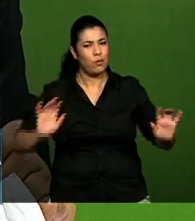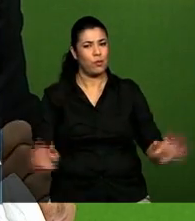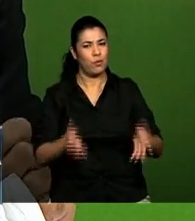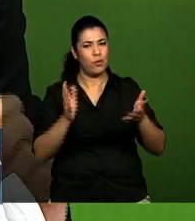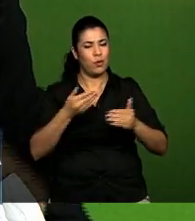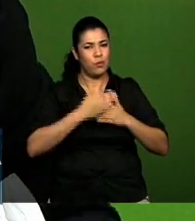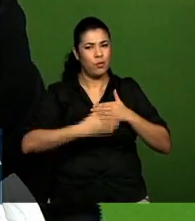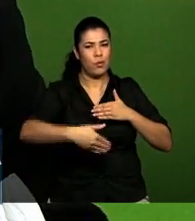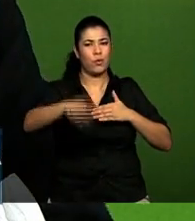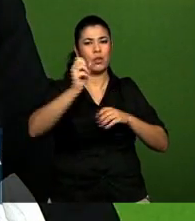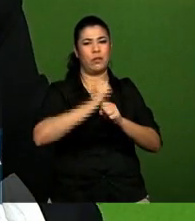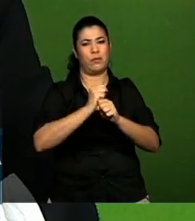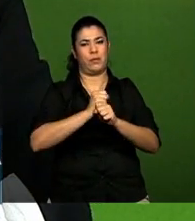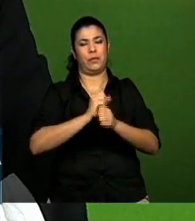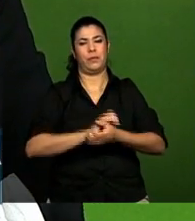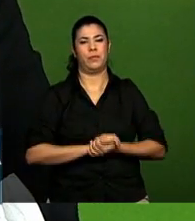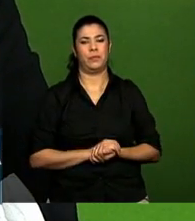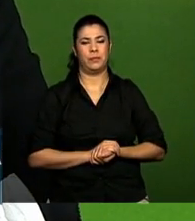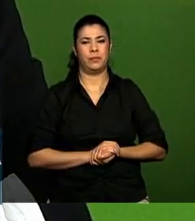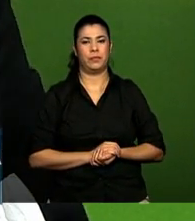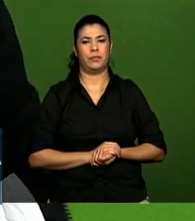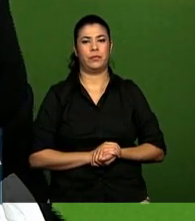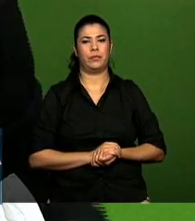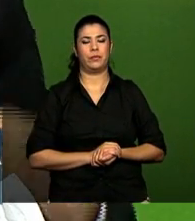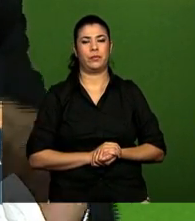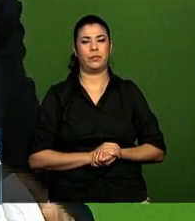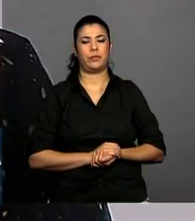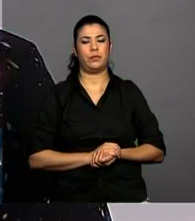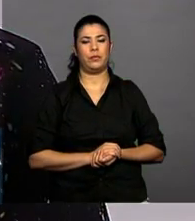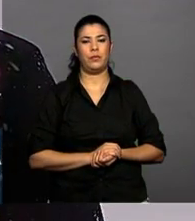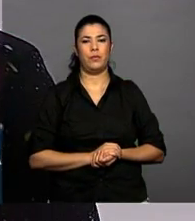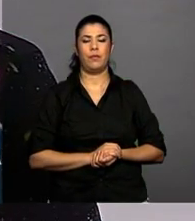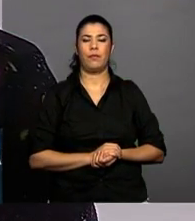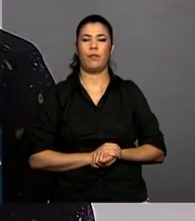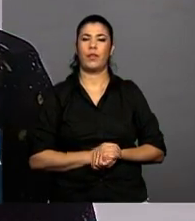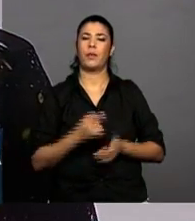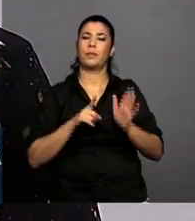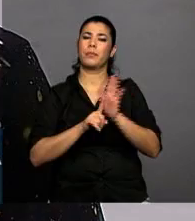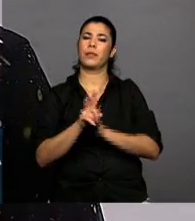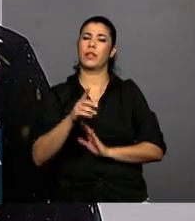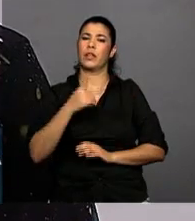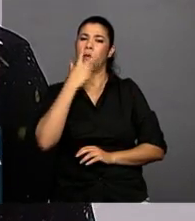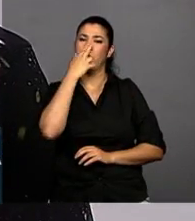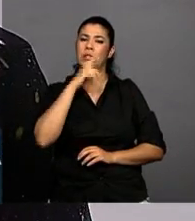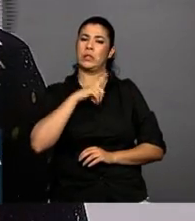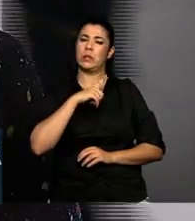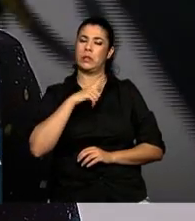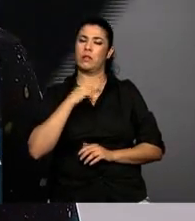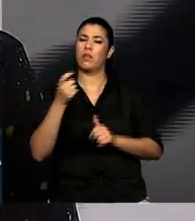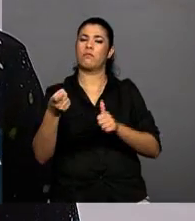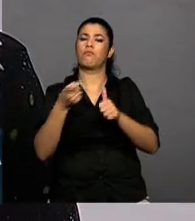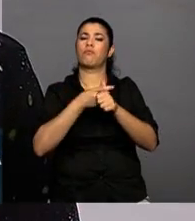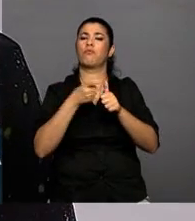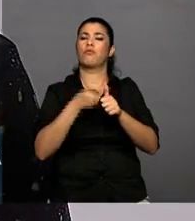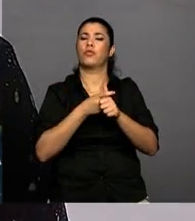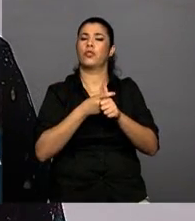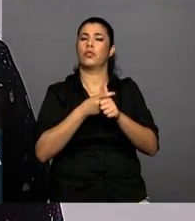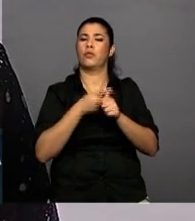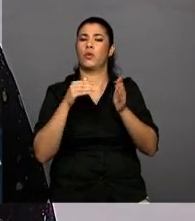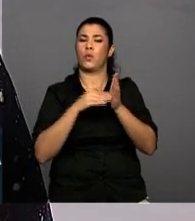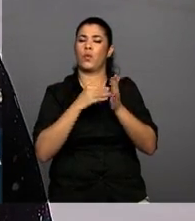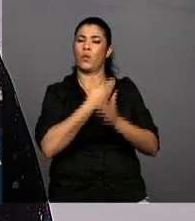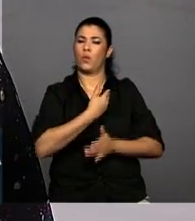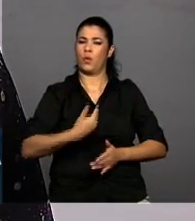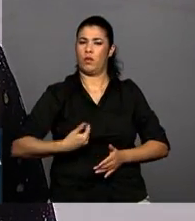esses próximos anos Ministro eh eu acho que uma dívida que o governo primeiro governo Dilma deixou sem dúvida é em